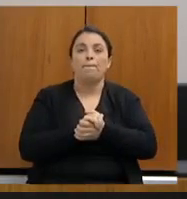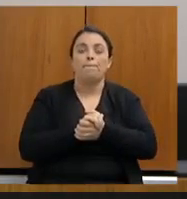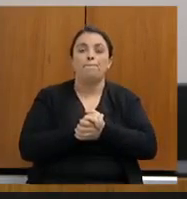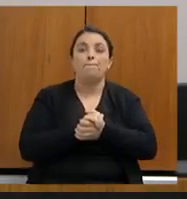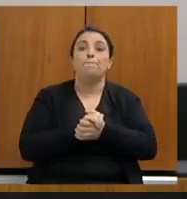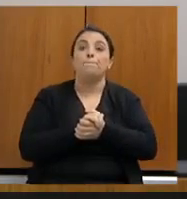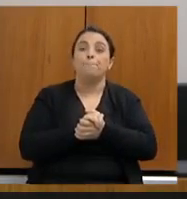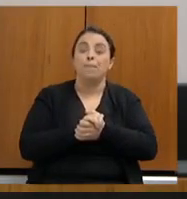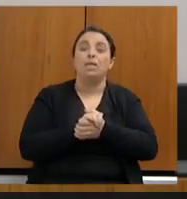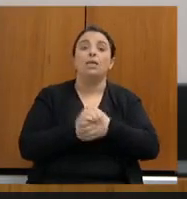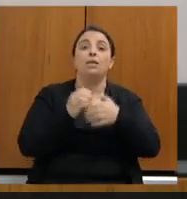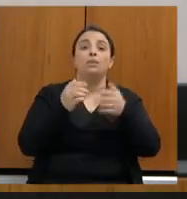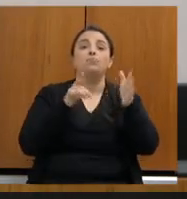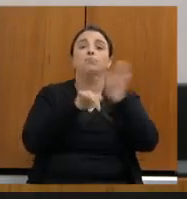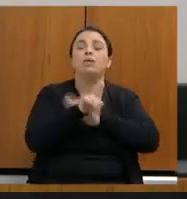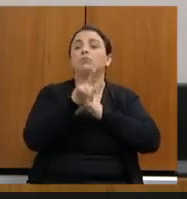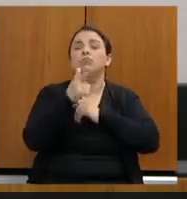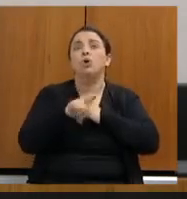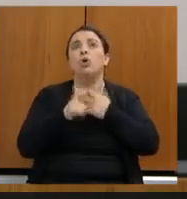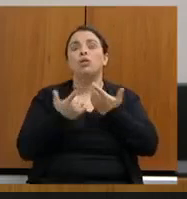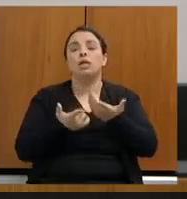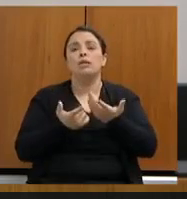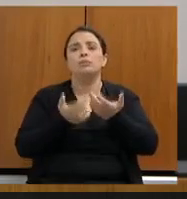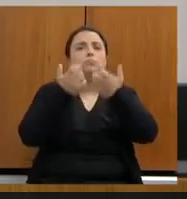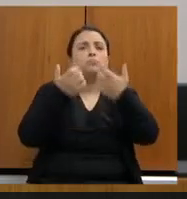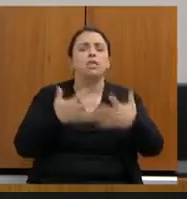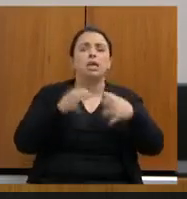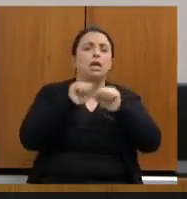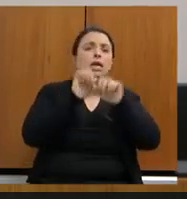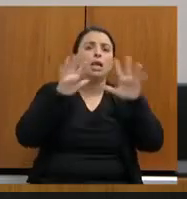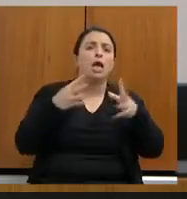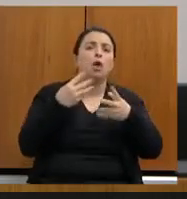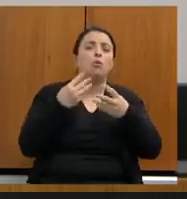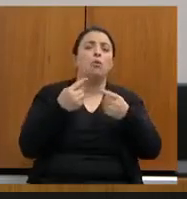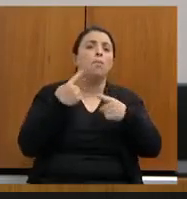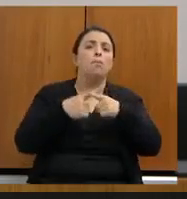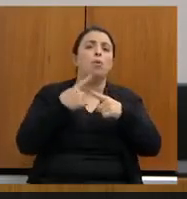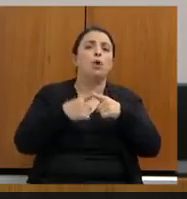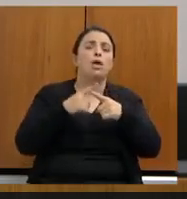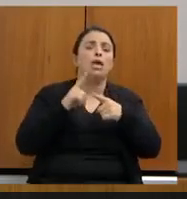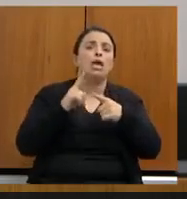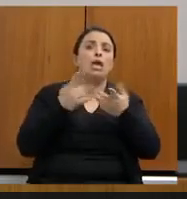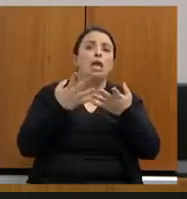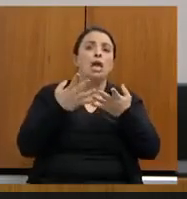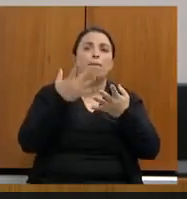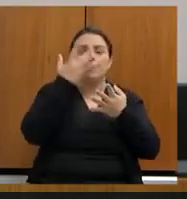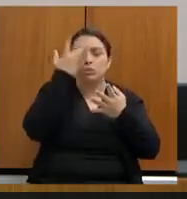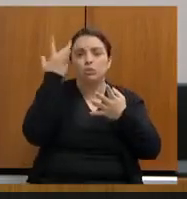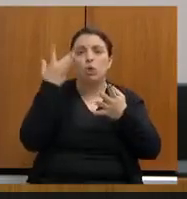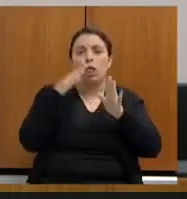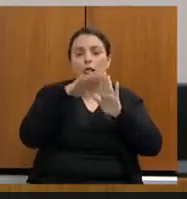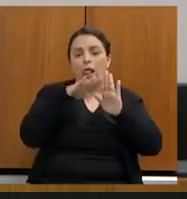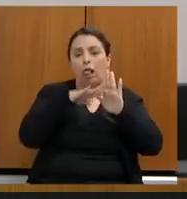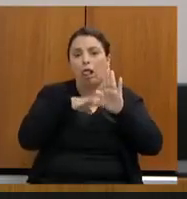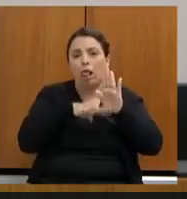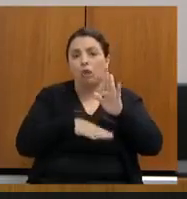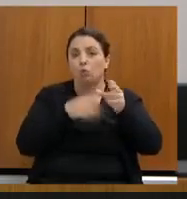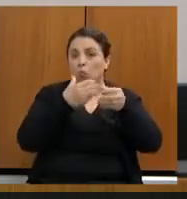e esse fornecimento ou quais motivos não houve a convocação e aproveitamento dos candidatos excedentes